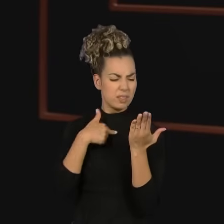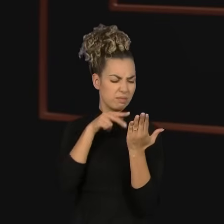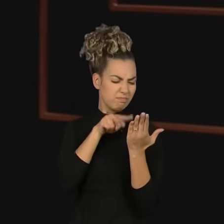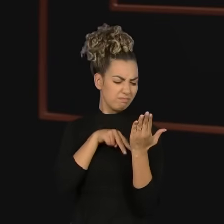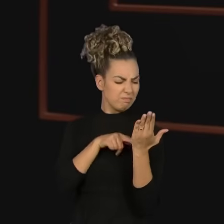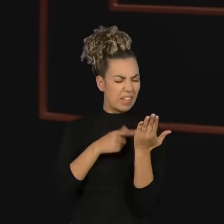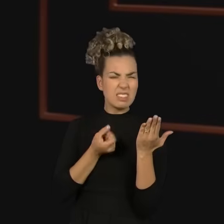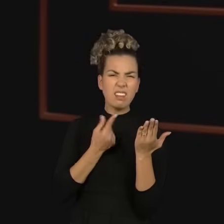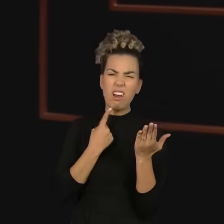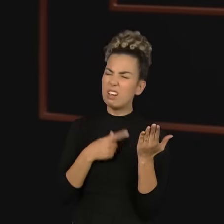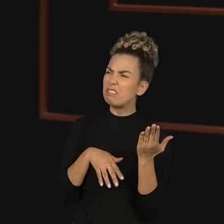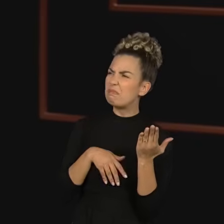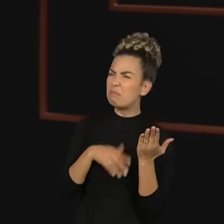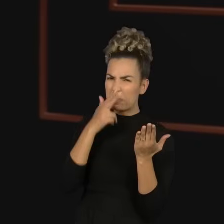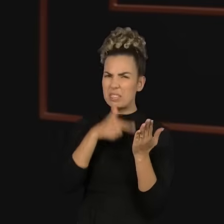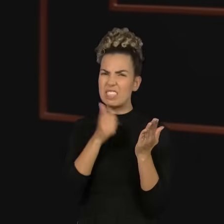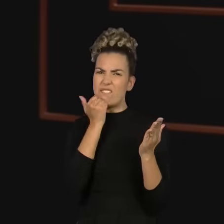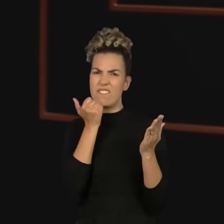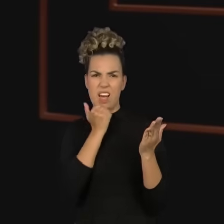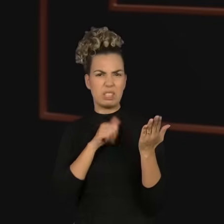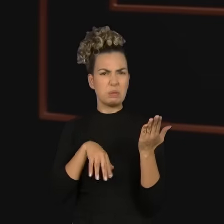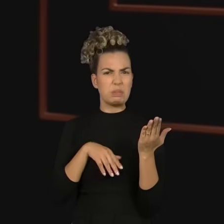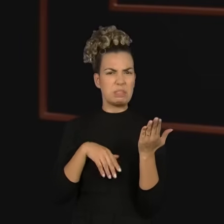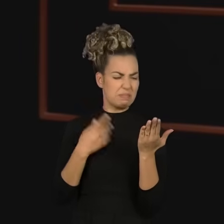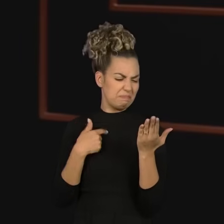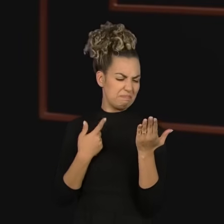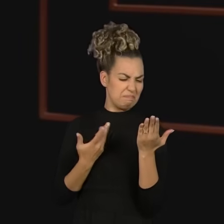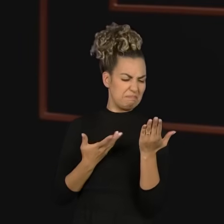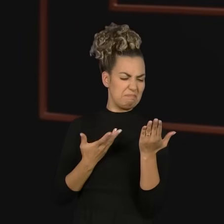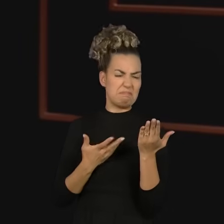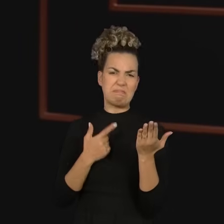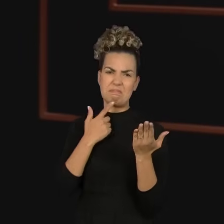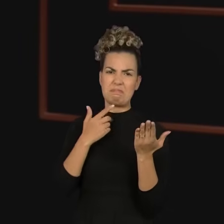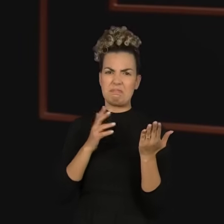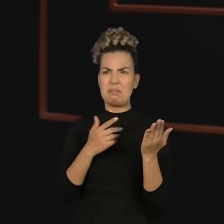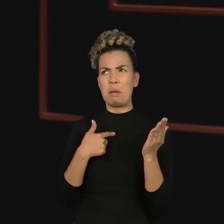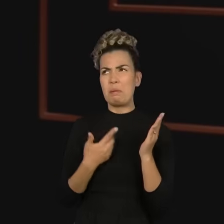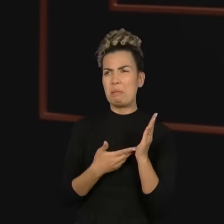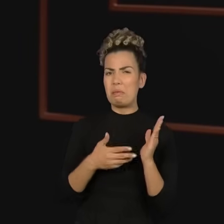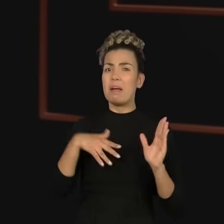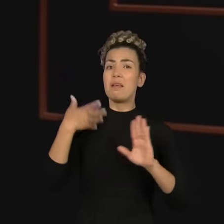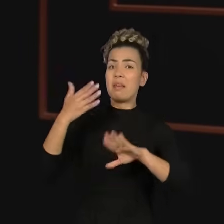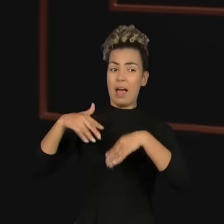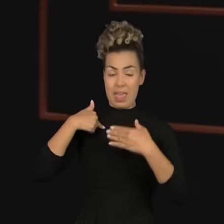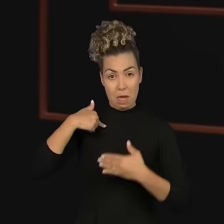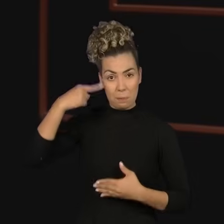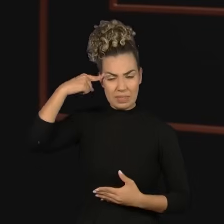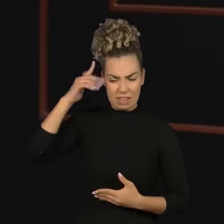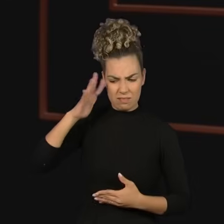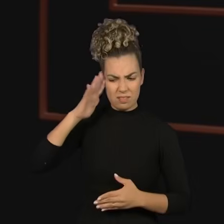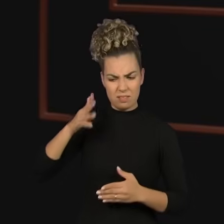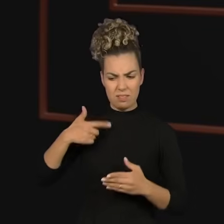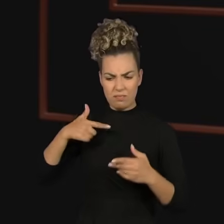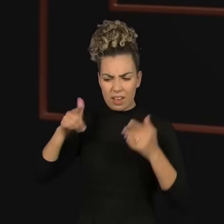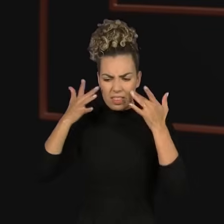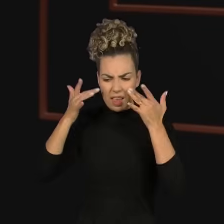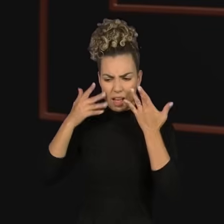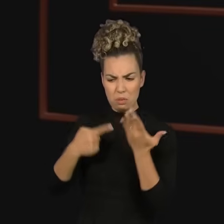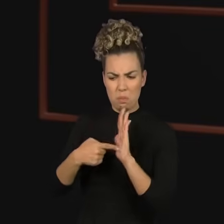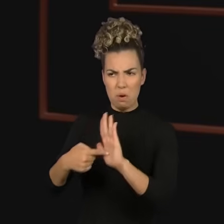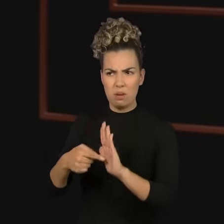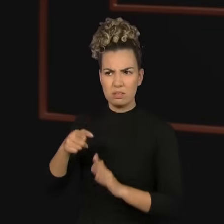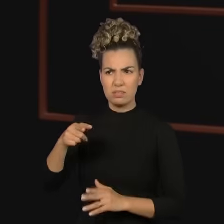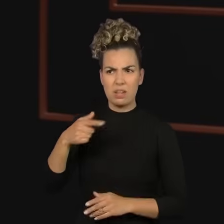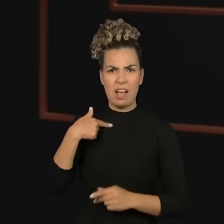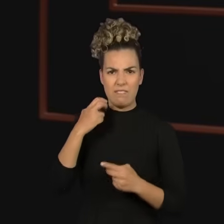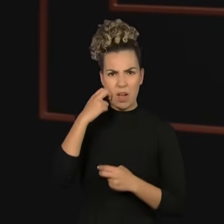cafajeste, sei lá. E aí eu falei, bom, quando estrear, acho que eu vou ter vergonha de sair, me encontrar com as pessoas do meu condomínio.